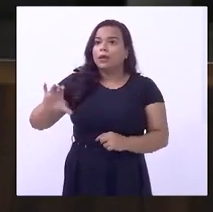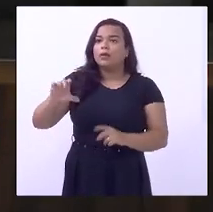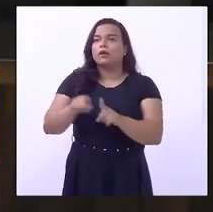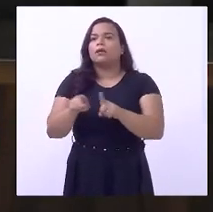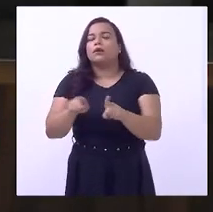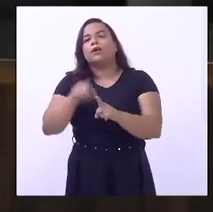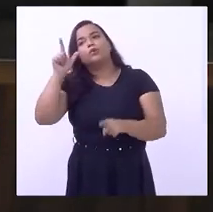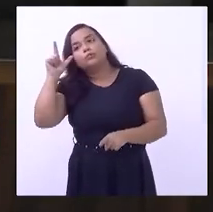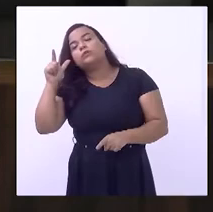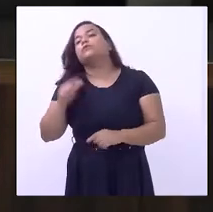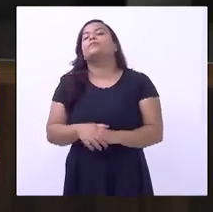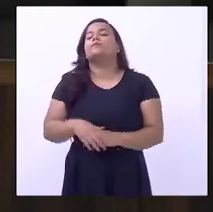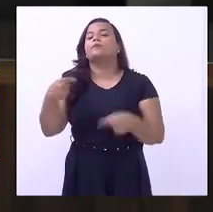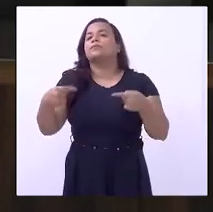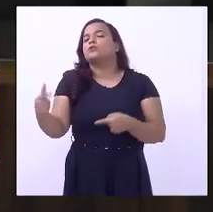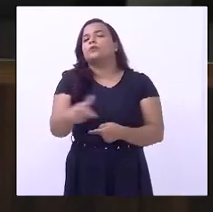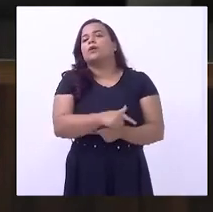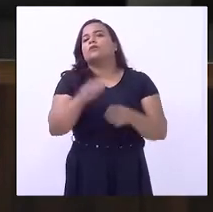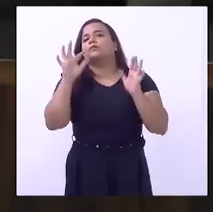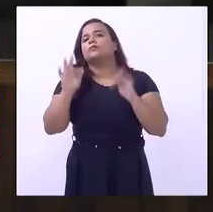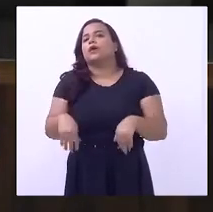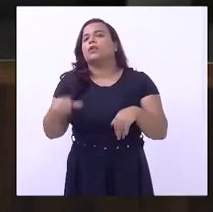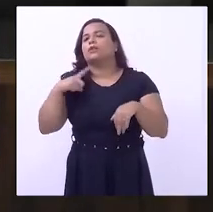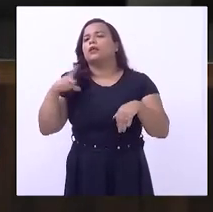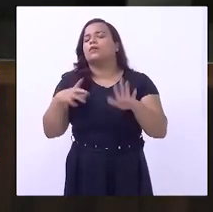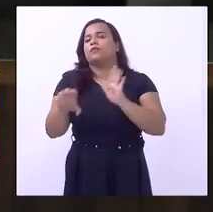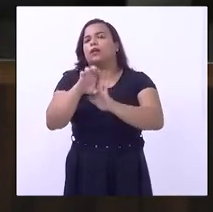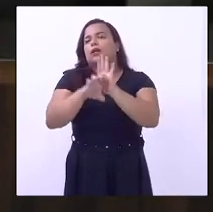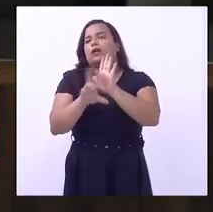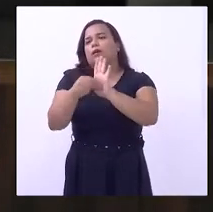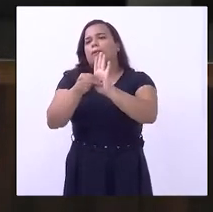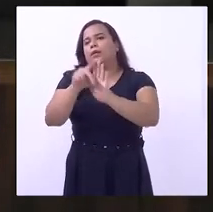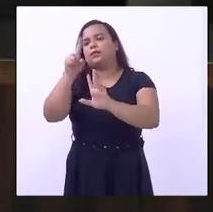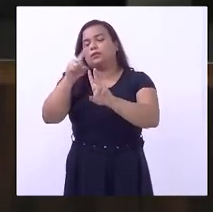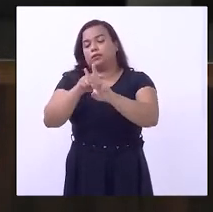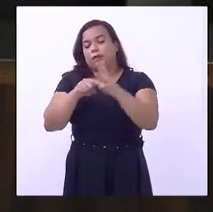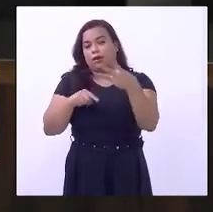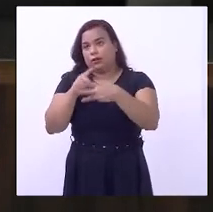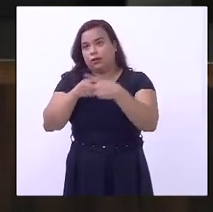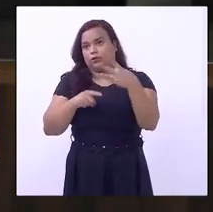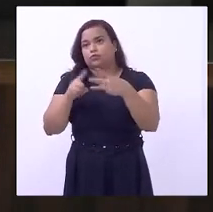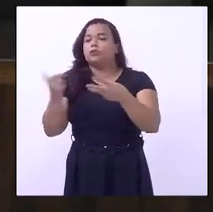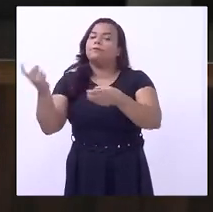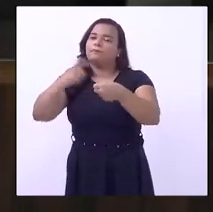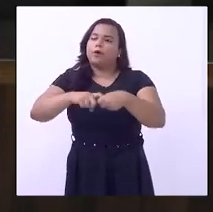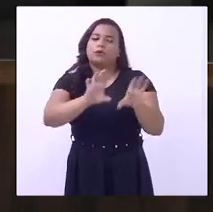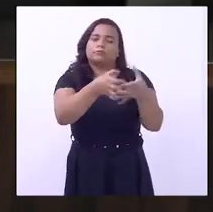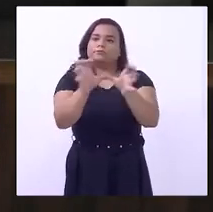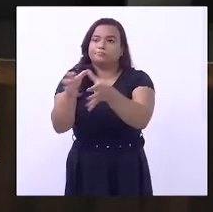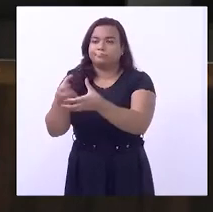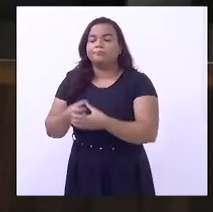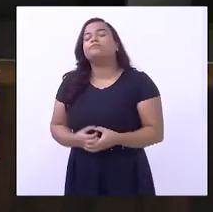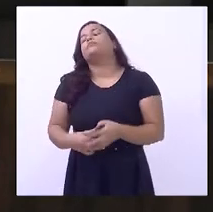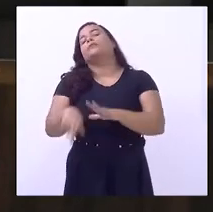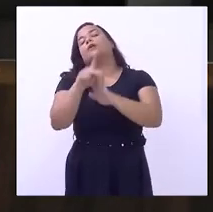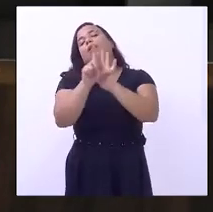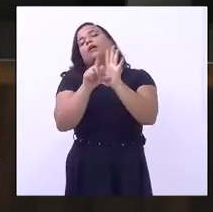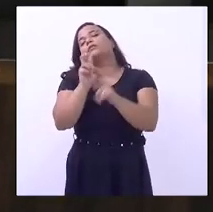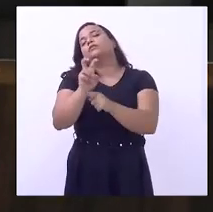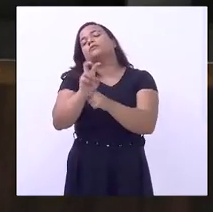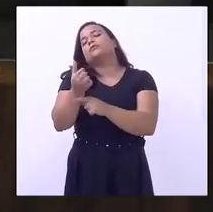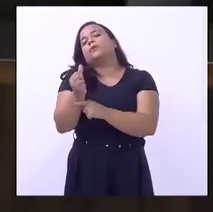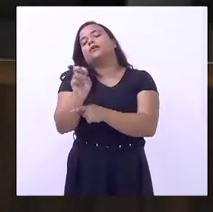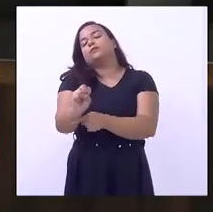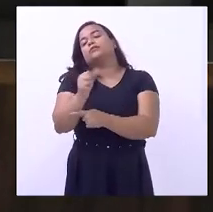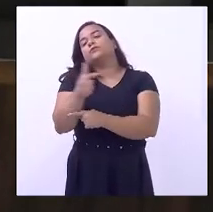encerrada a discussão, a presente proposta recebeu 3 emendas e retorna às comissões. Projeto de lei 556822, de